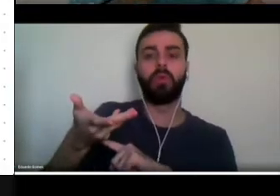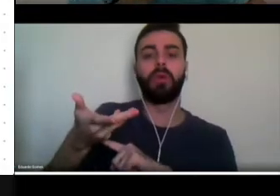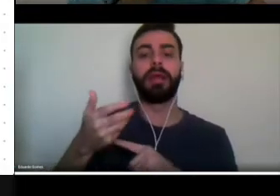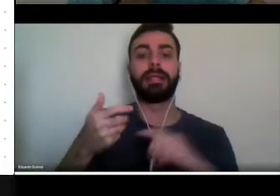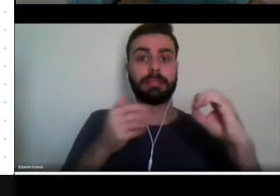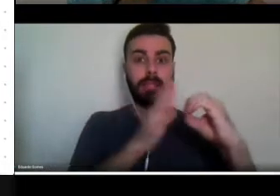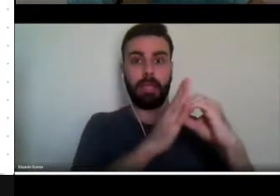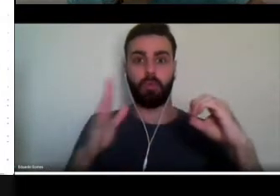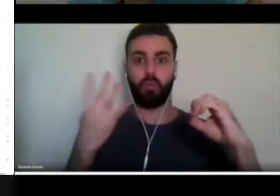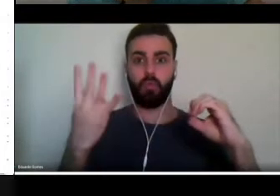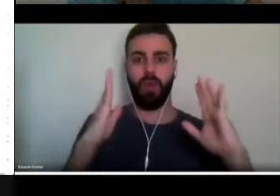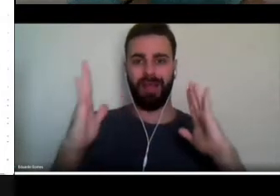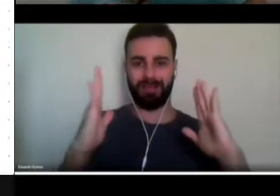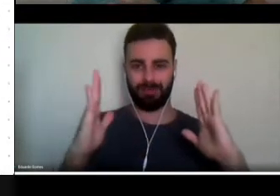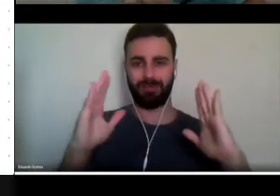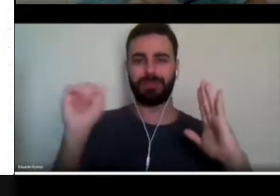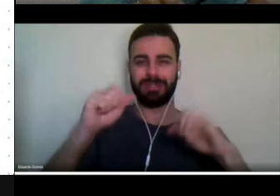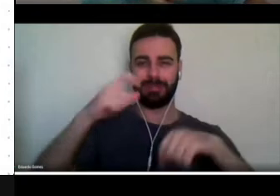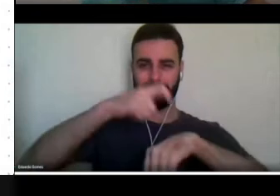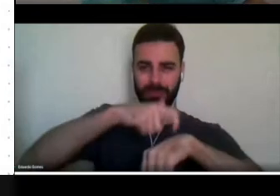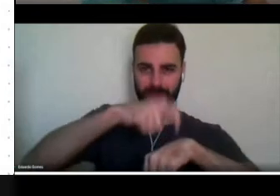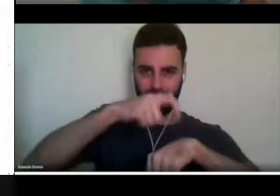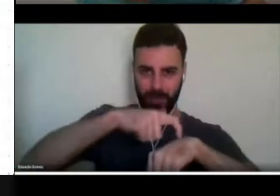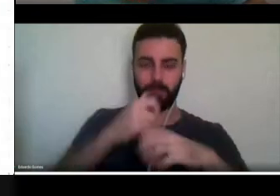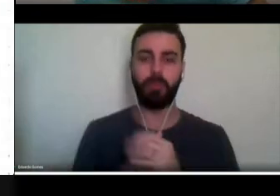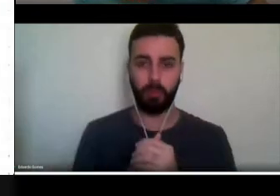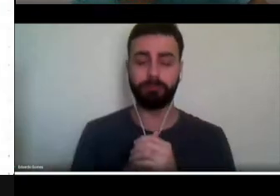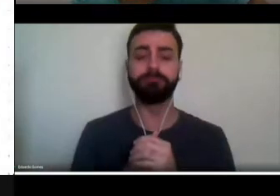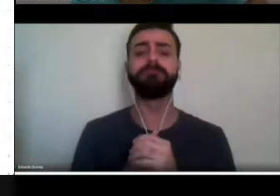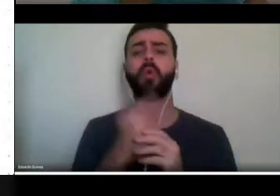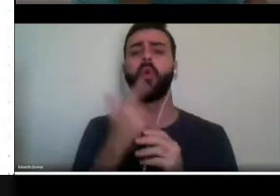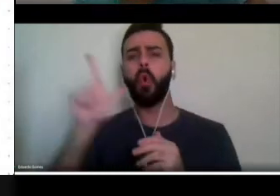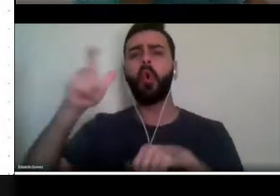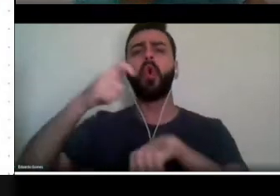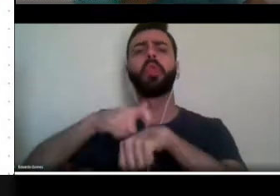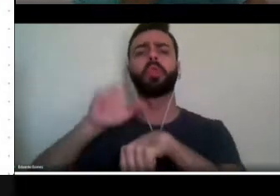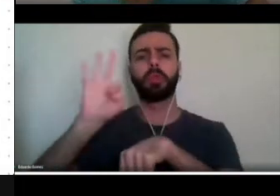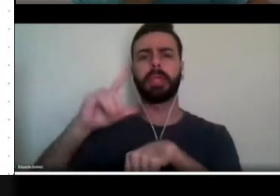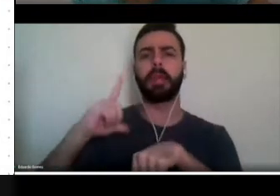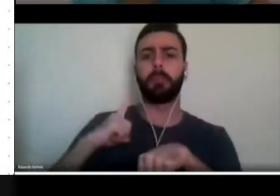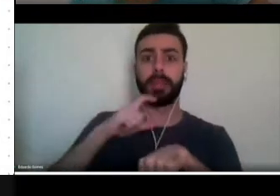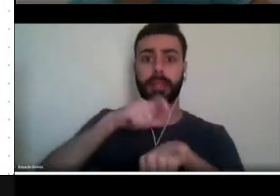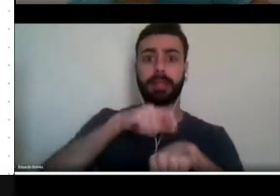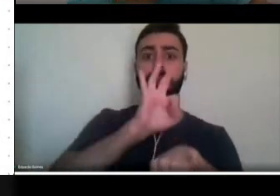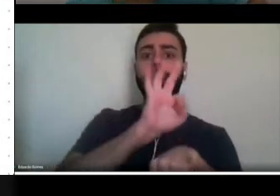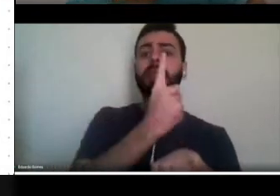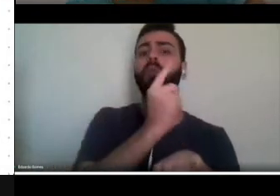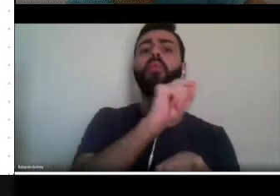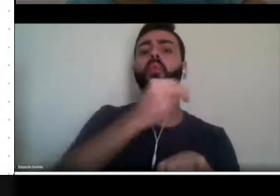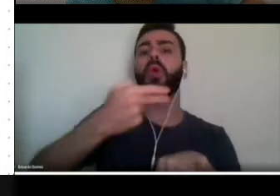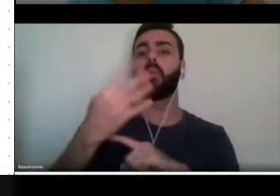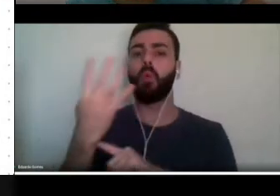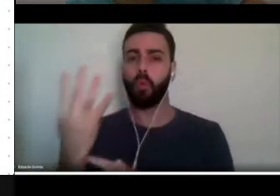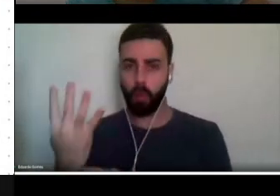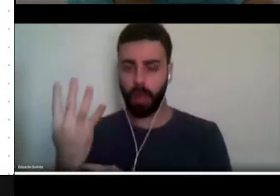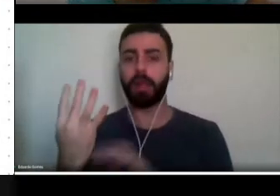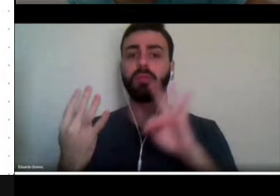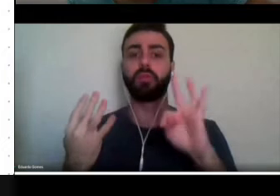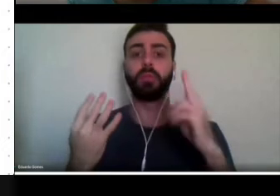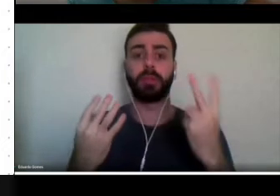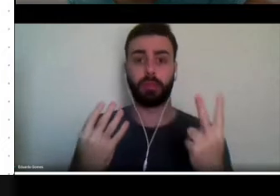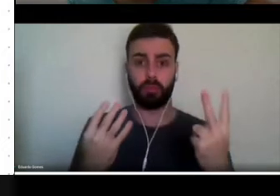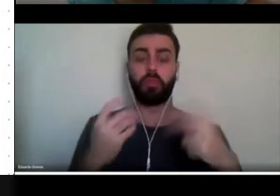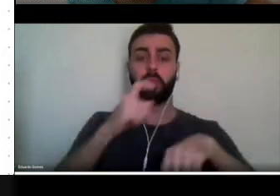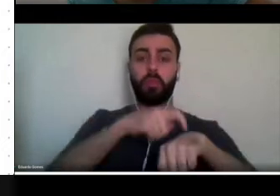segundos, e o restante dos tempos eu tenho, né? T1 é igual a 4 segundos e T2 é igual a 5,1 segundo.